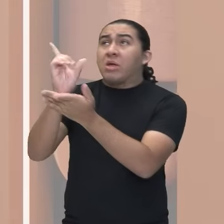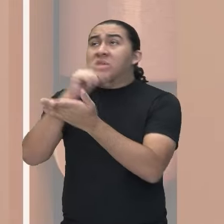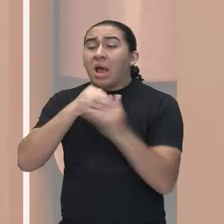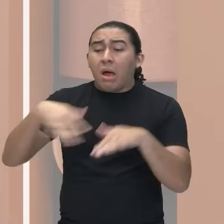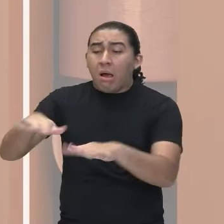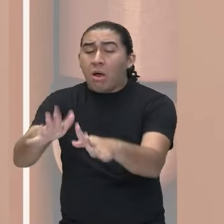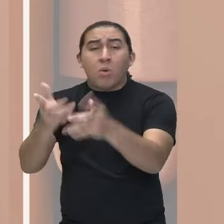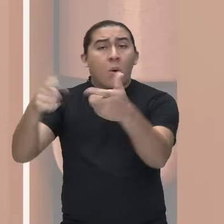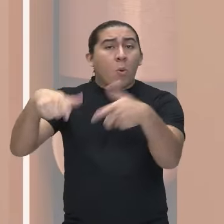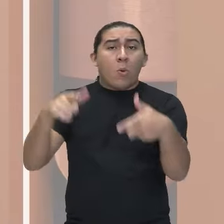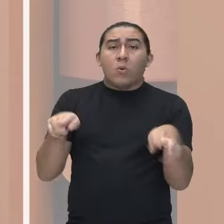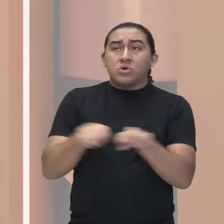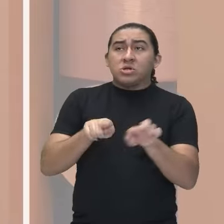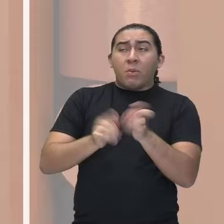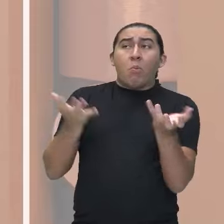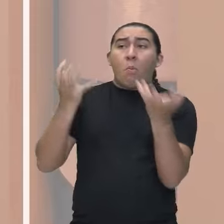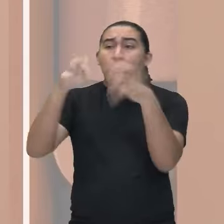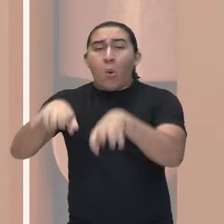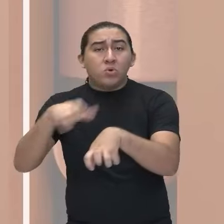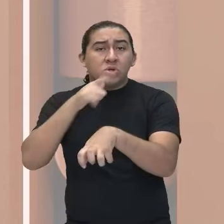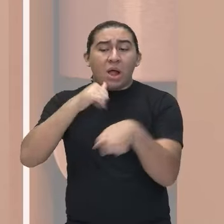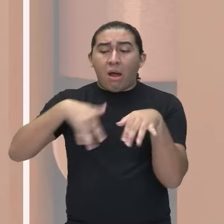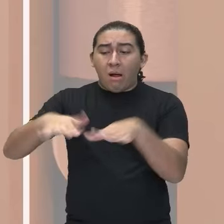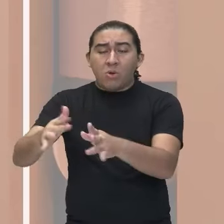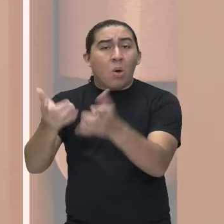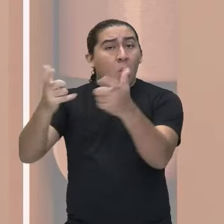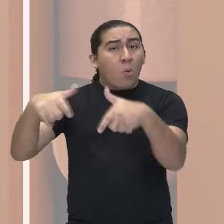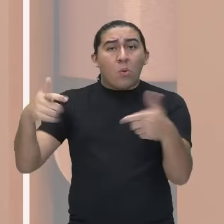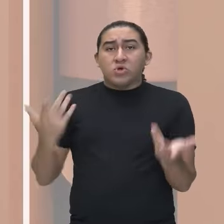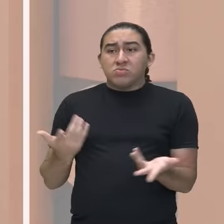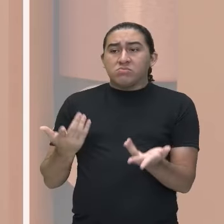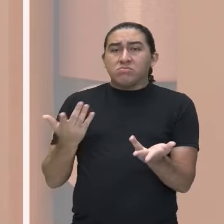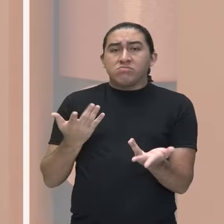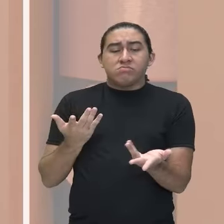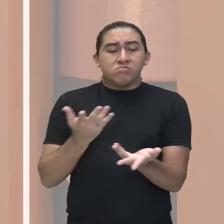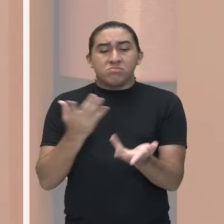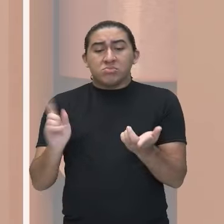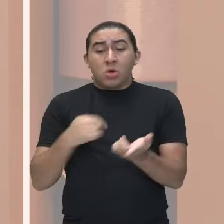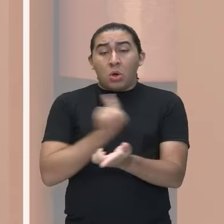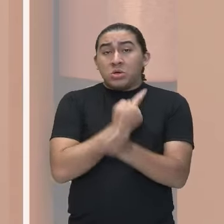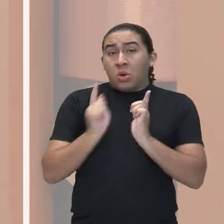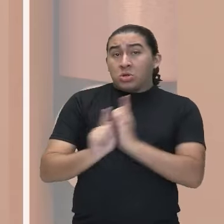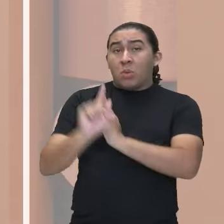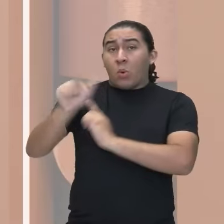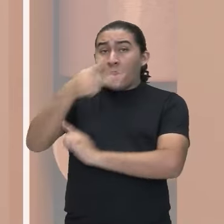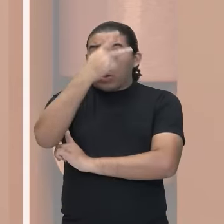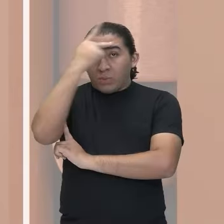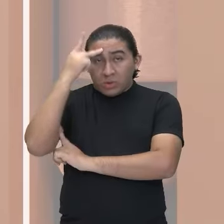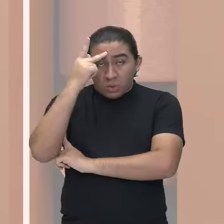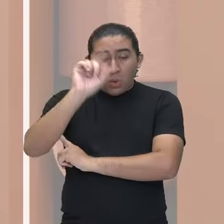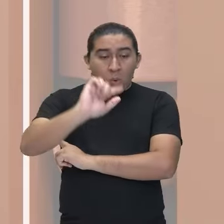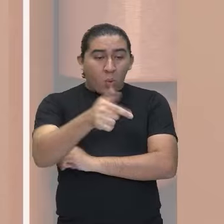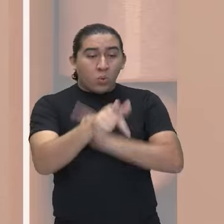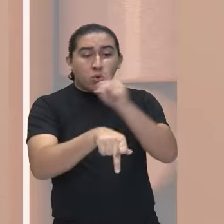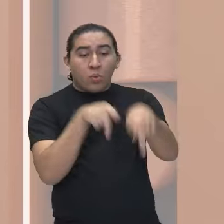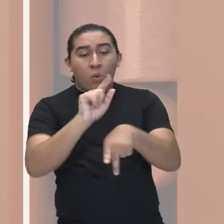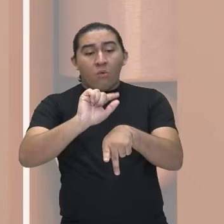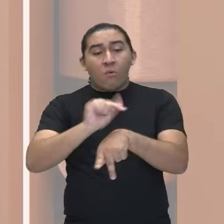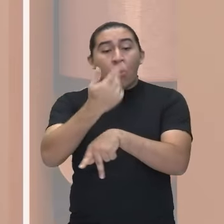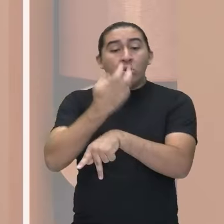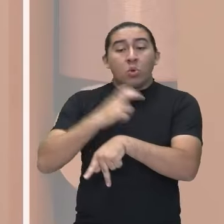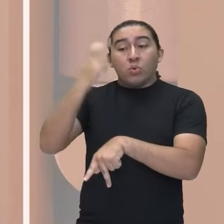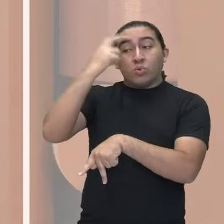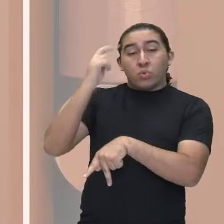né? Cadê os monstros? Cadê tudo aquilo que falavam que existiu nessa ilha? Nós encontramos outras pessoas com uma cultura, né? Com